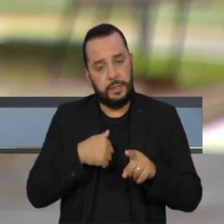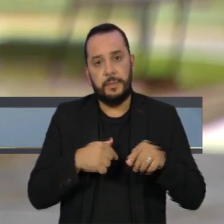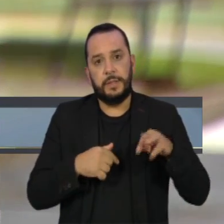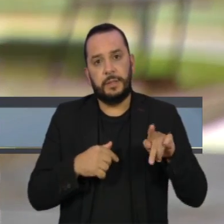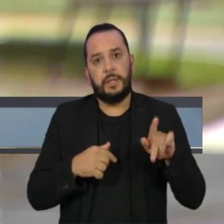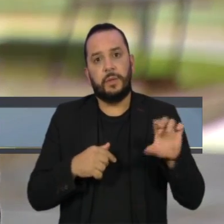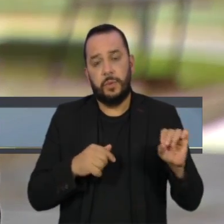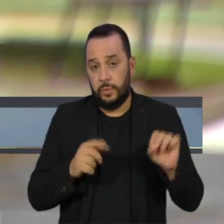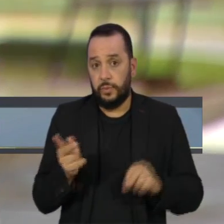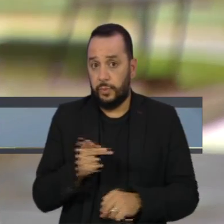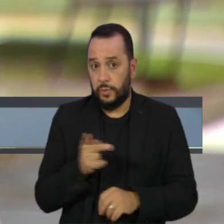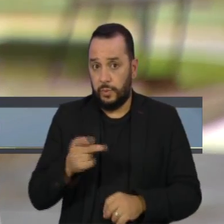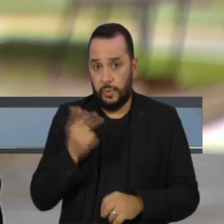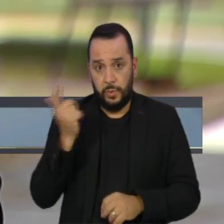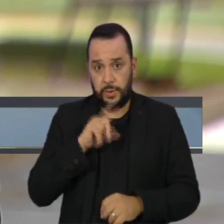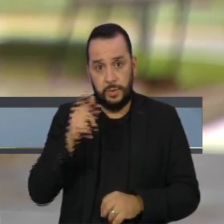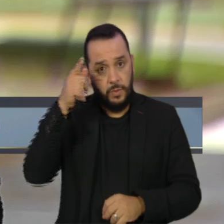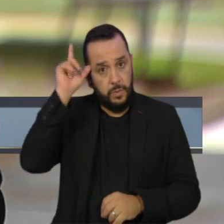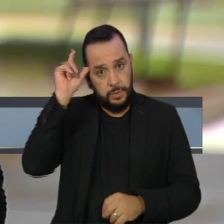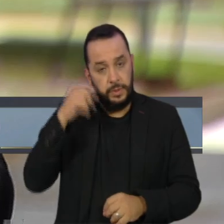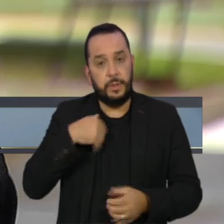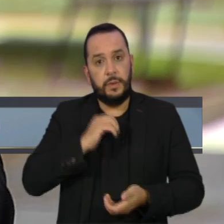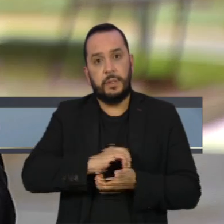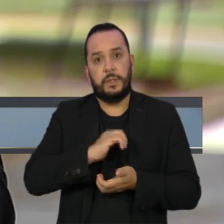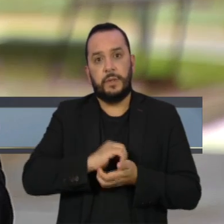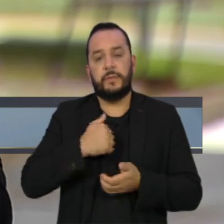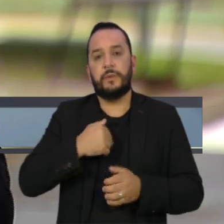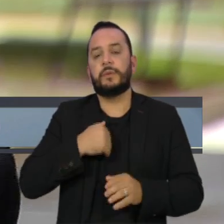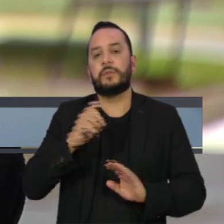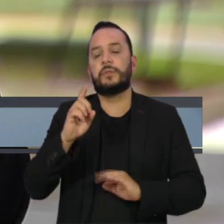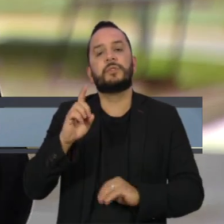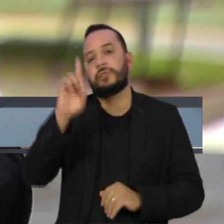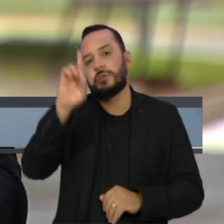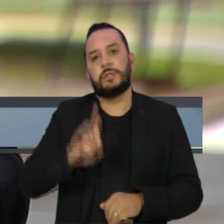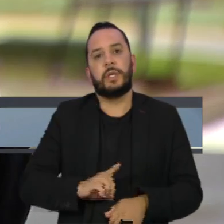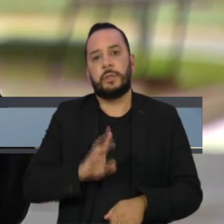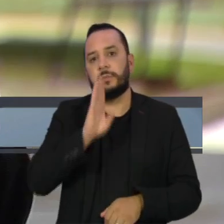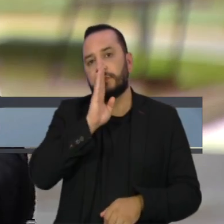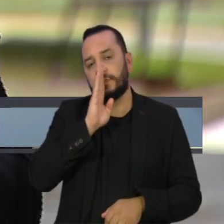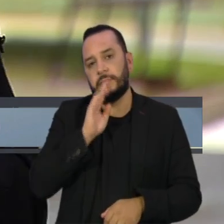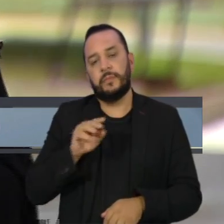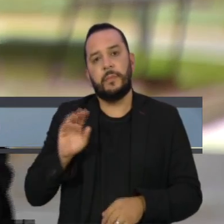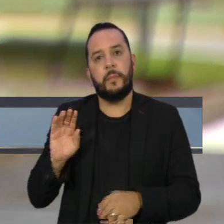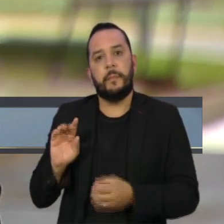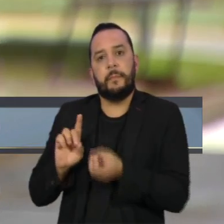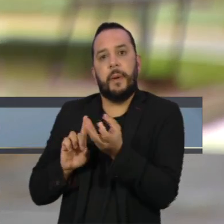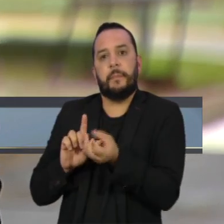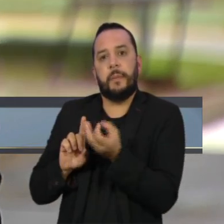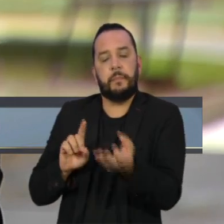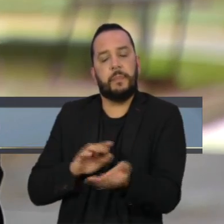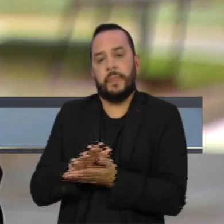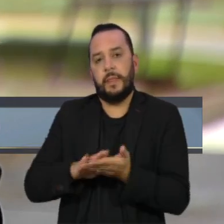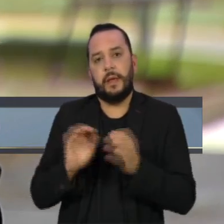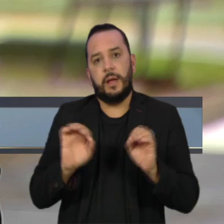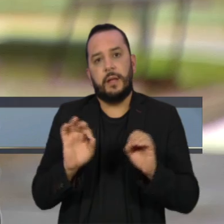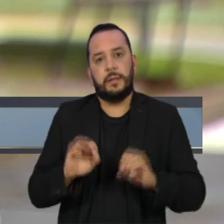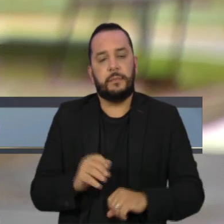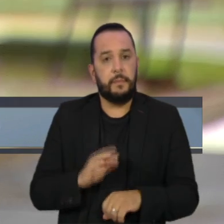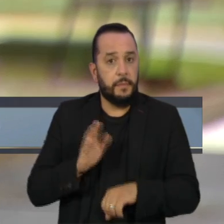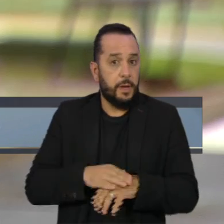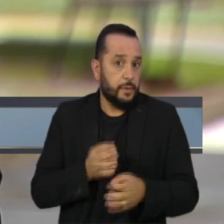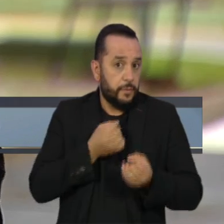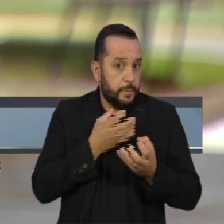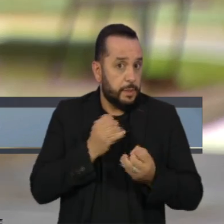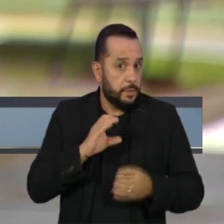conseguiram ontem no Supremo Tribunal Federal o direito de permanecerem calados durante a sessão mais